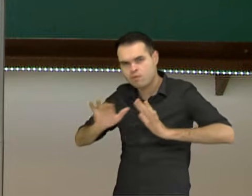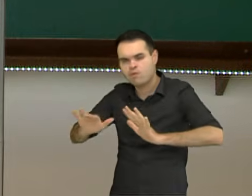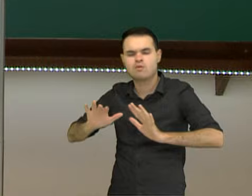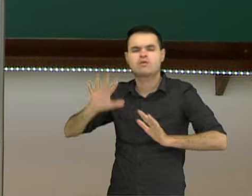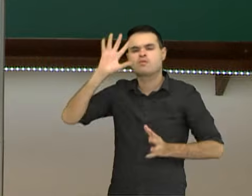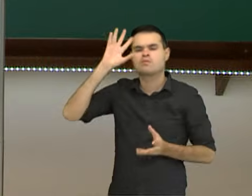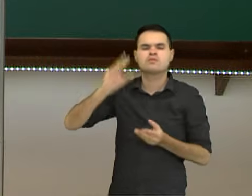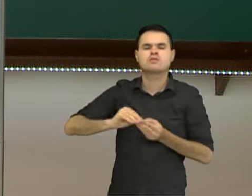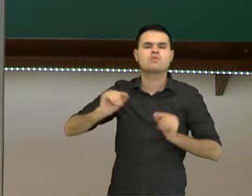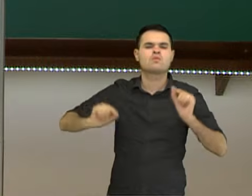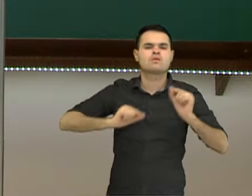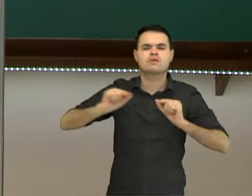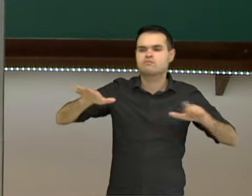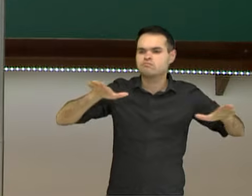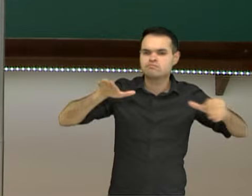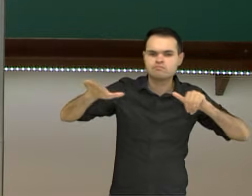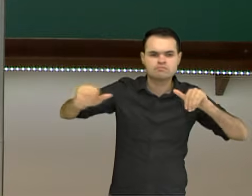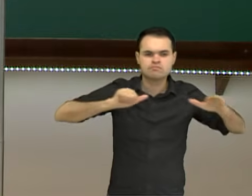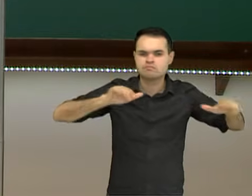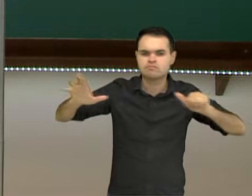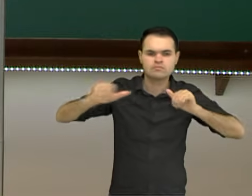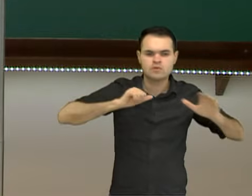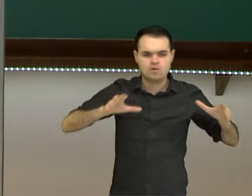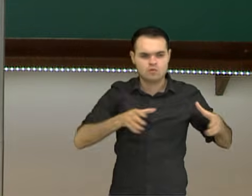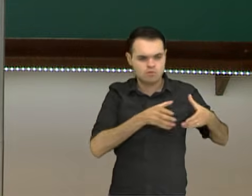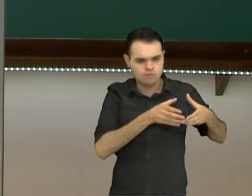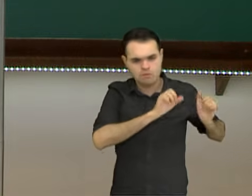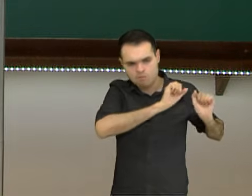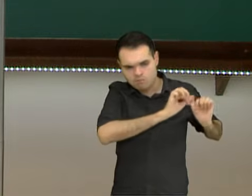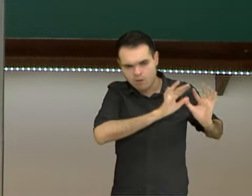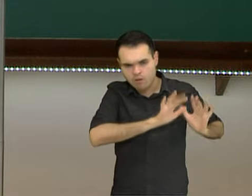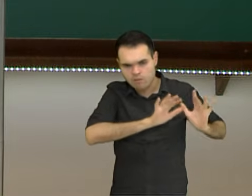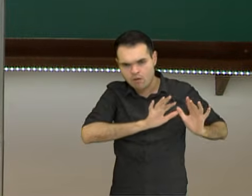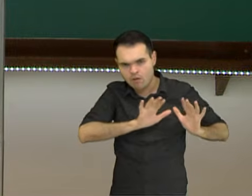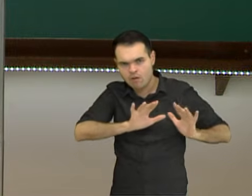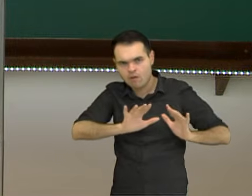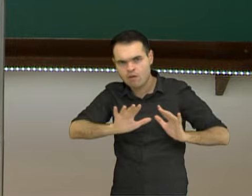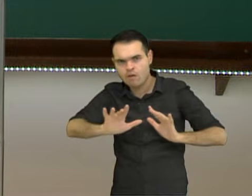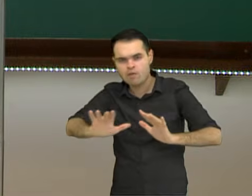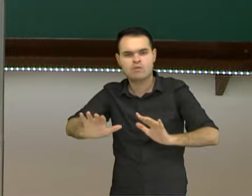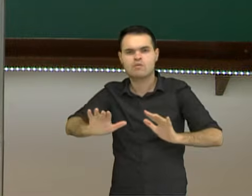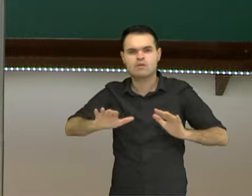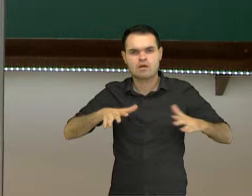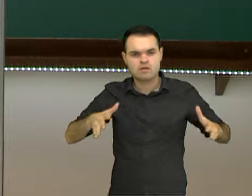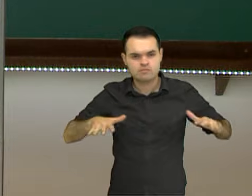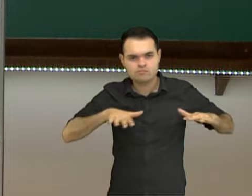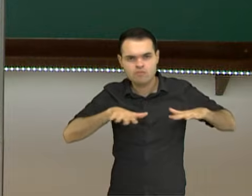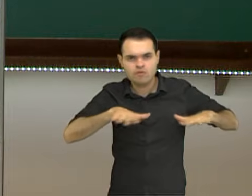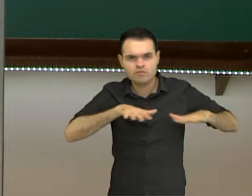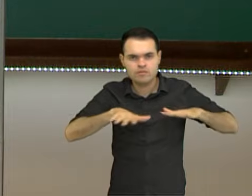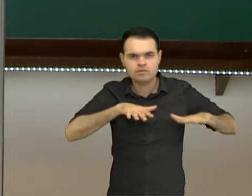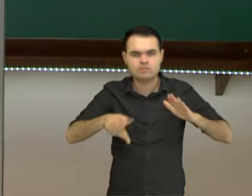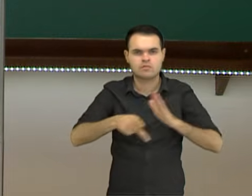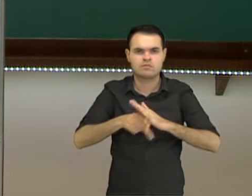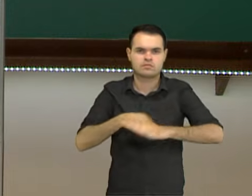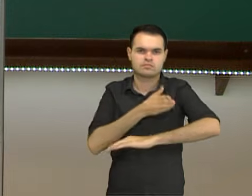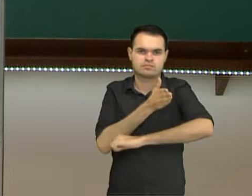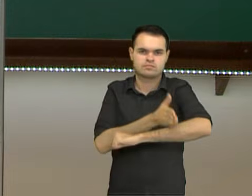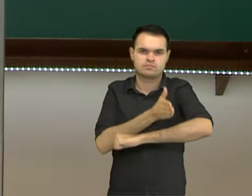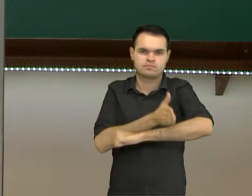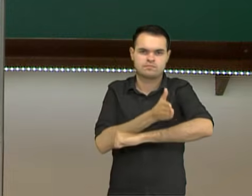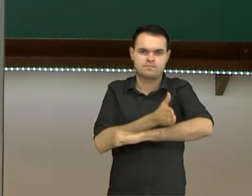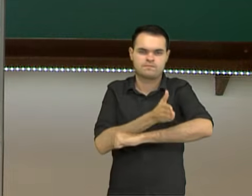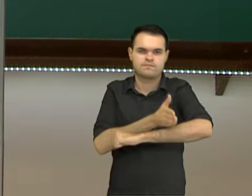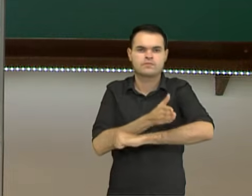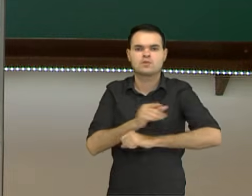levaram à convocação das cruzadas. Vamos entender aí esse movimento cruzadista na Idade Média e o que levou, né,